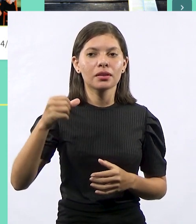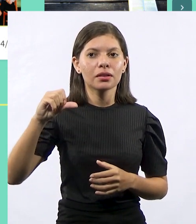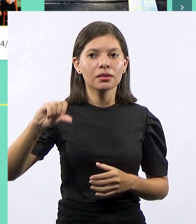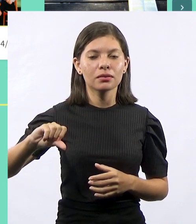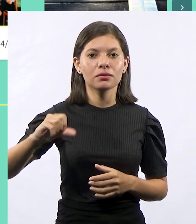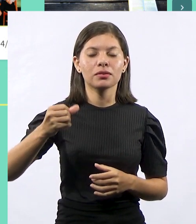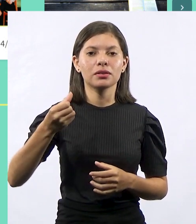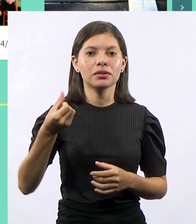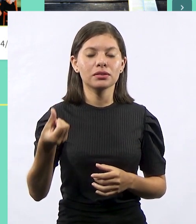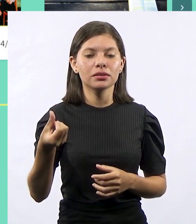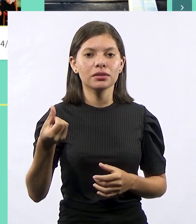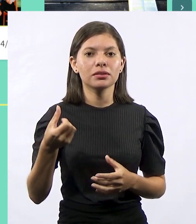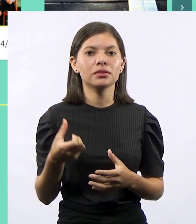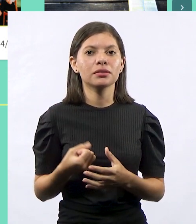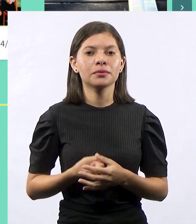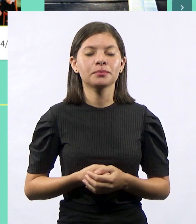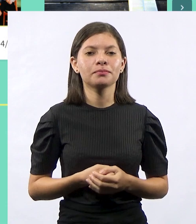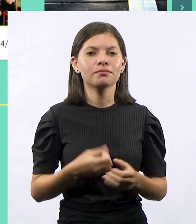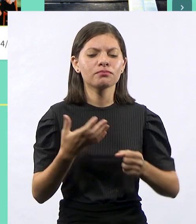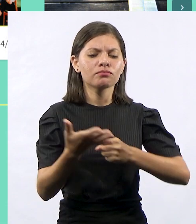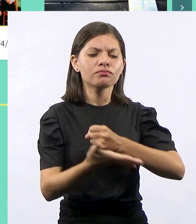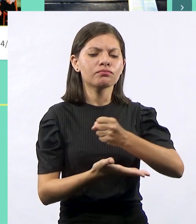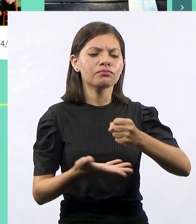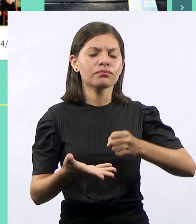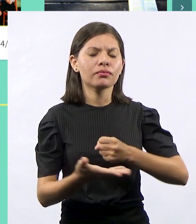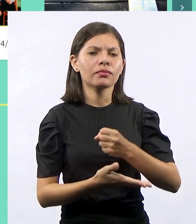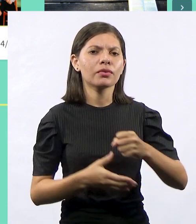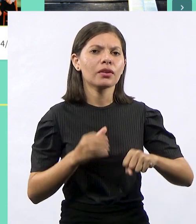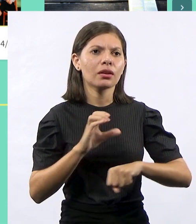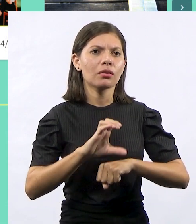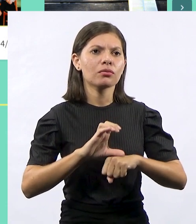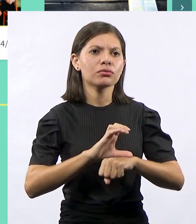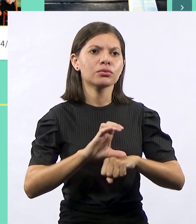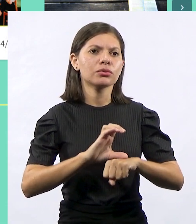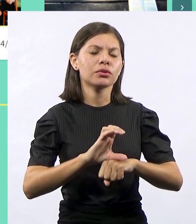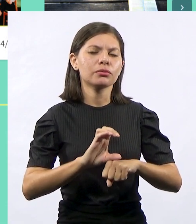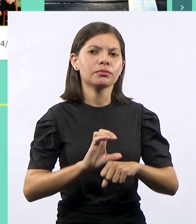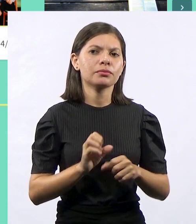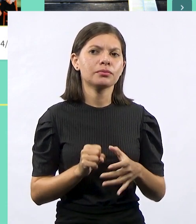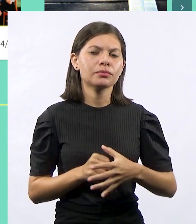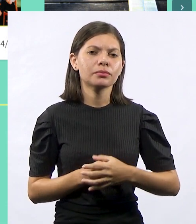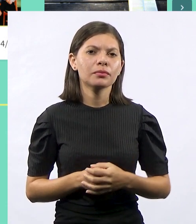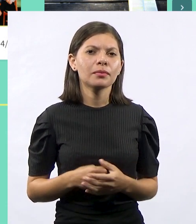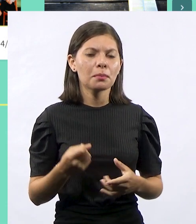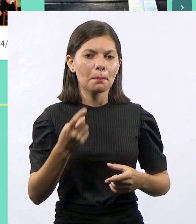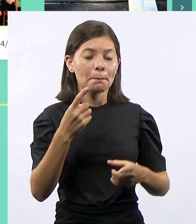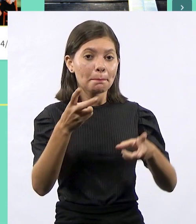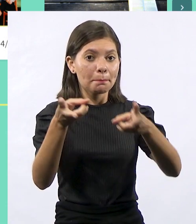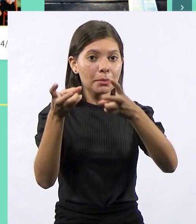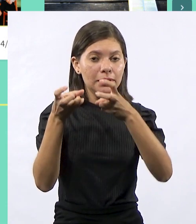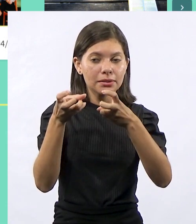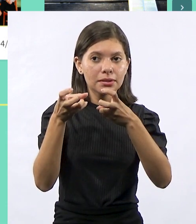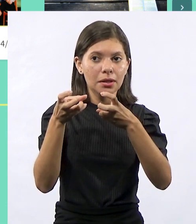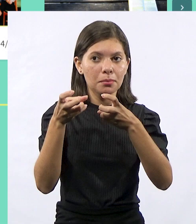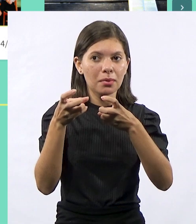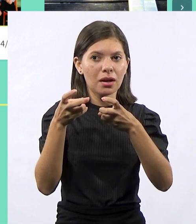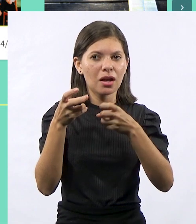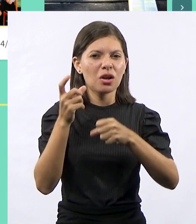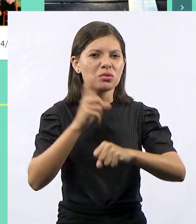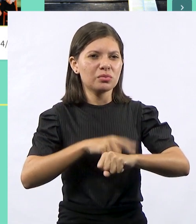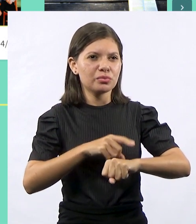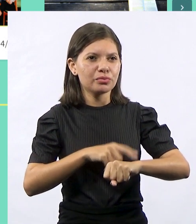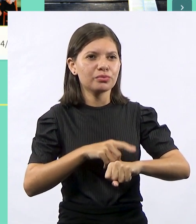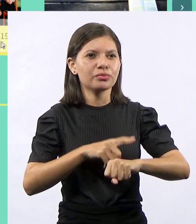de 96, já considerando os princípios constitucionais. Então percebam que há um